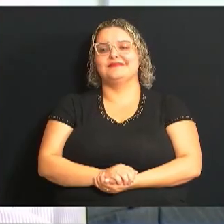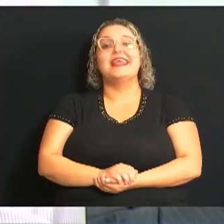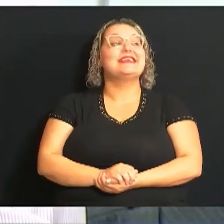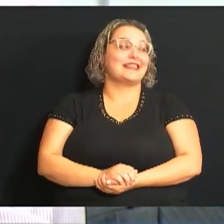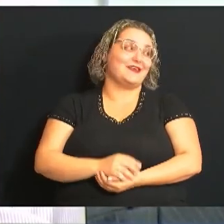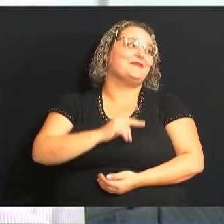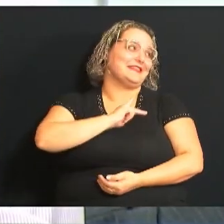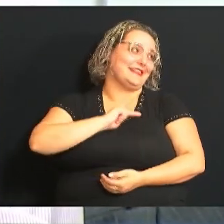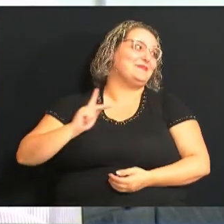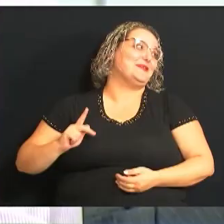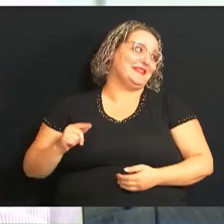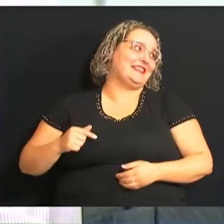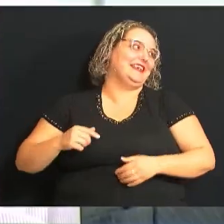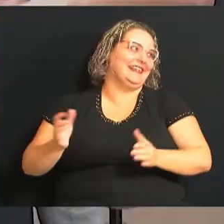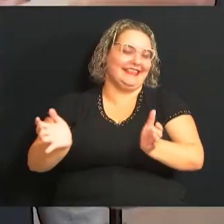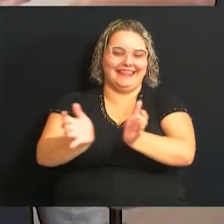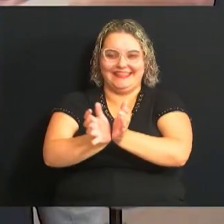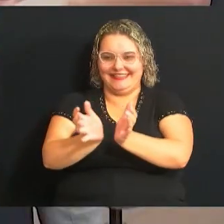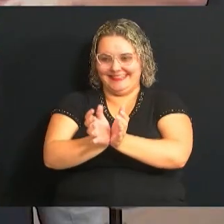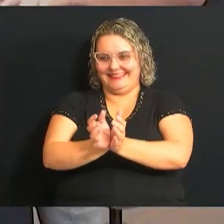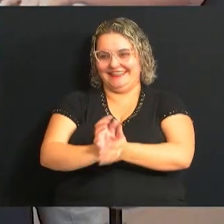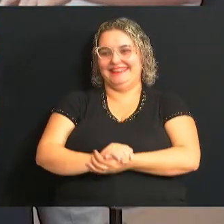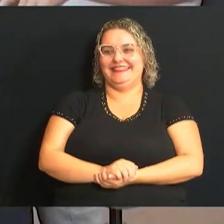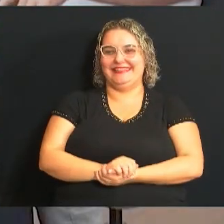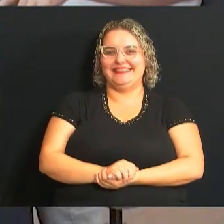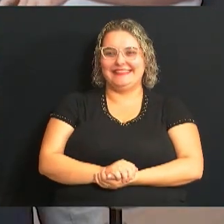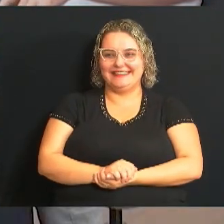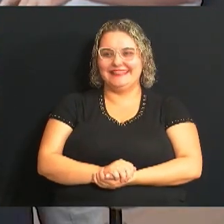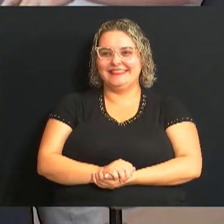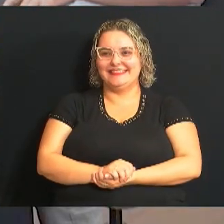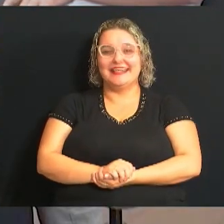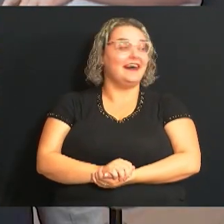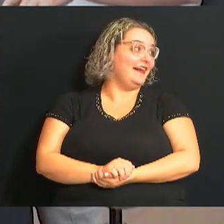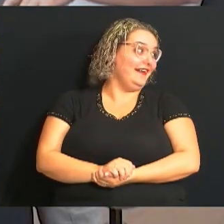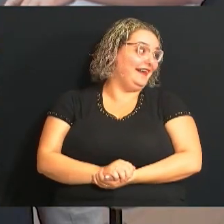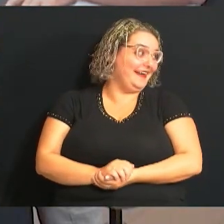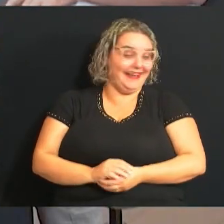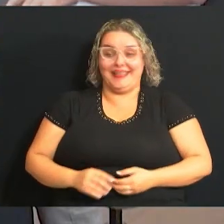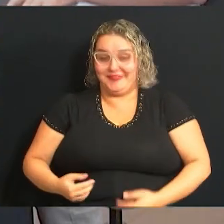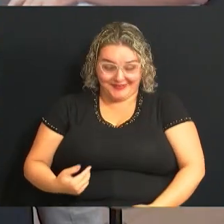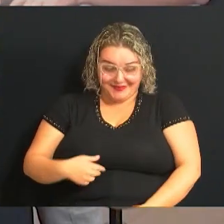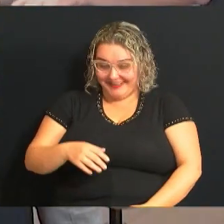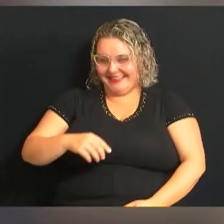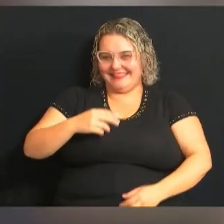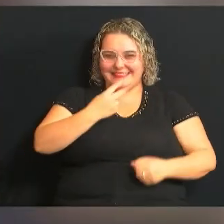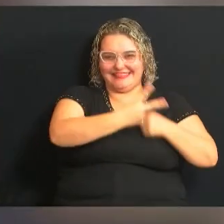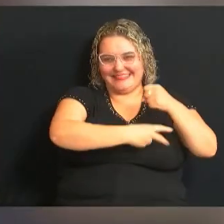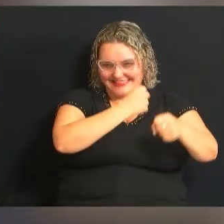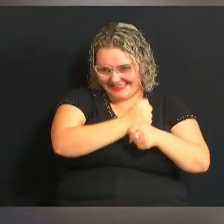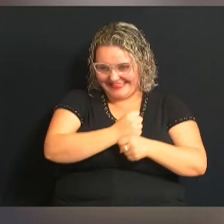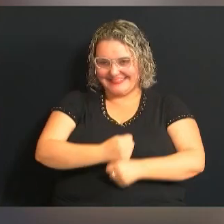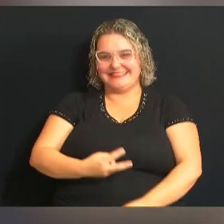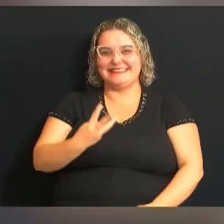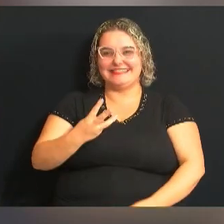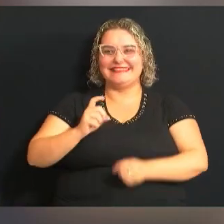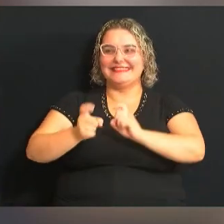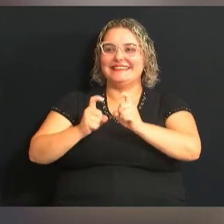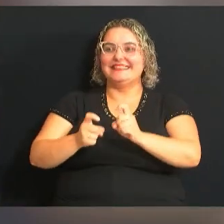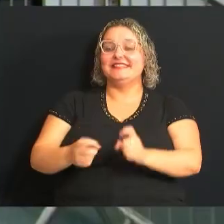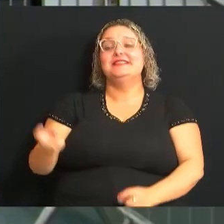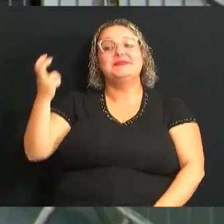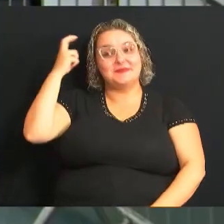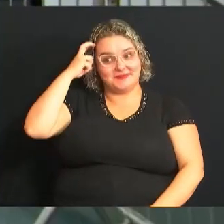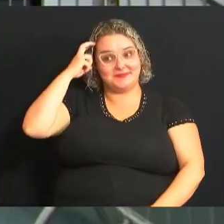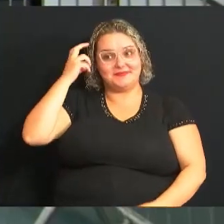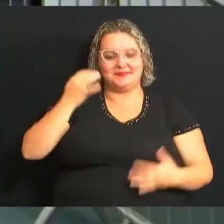comissão, vereador Paulo Búfalo, fez um balanço dos trabalhos realizados no último biênio. Foram 3 reuniões da Comissão de Cultura no último